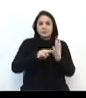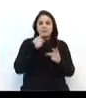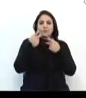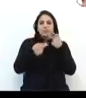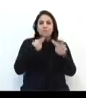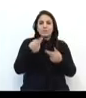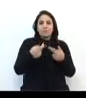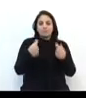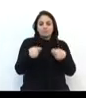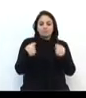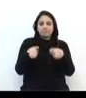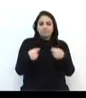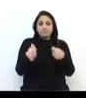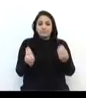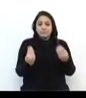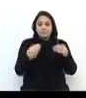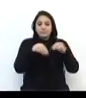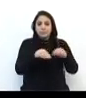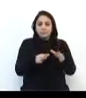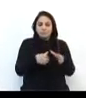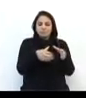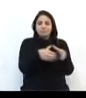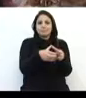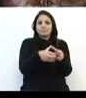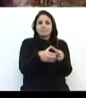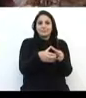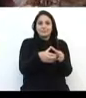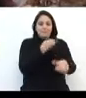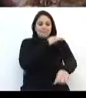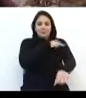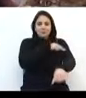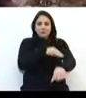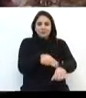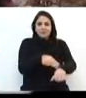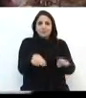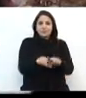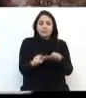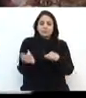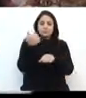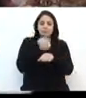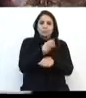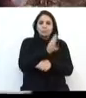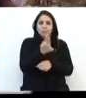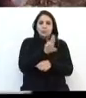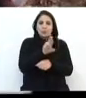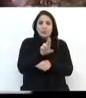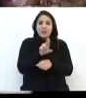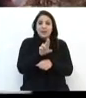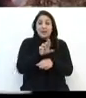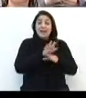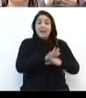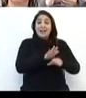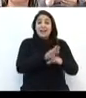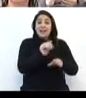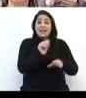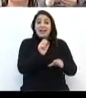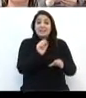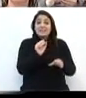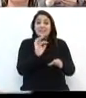da inclusão da categoria no quadro do magistério, assim como a substituição da nomenclatura de assistente